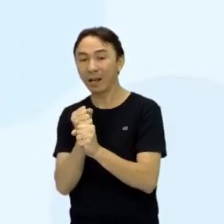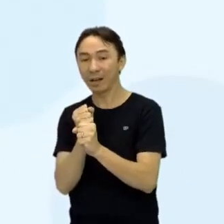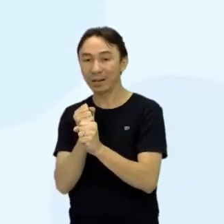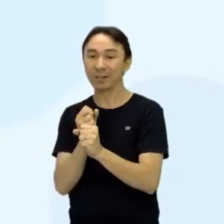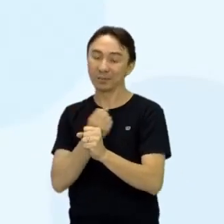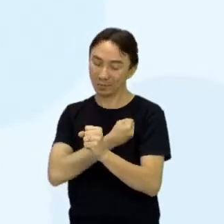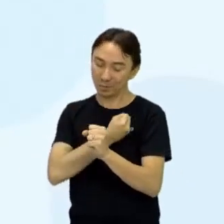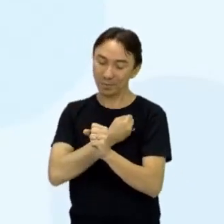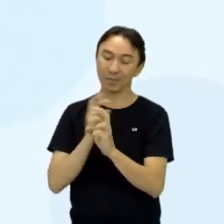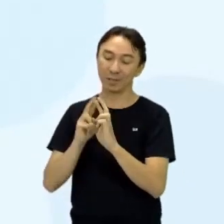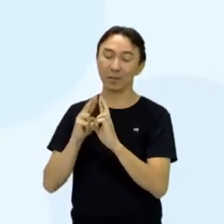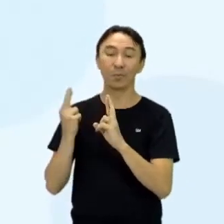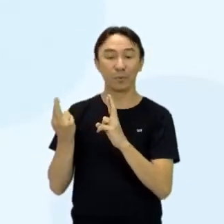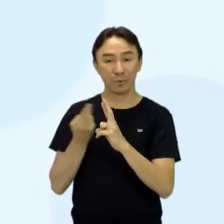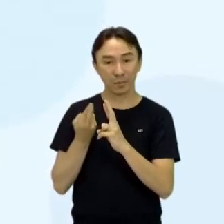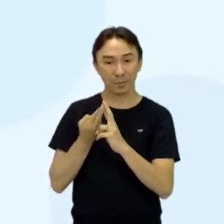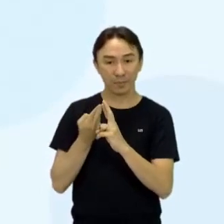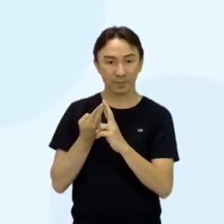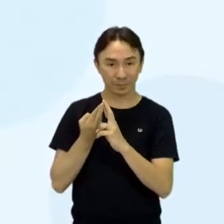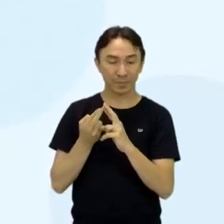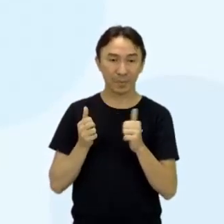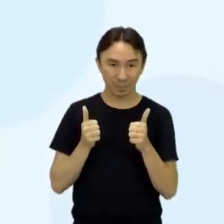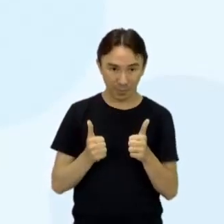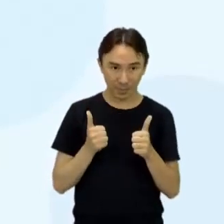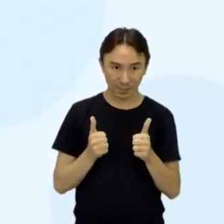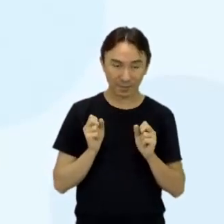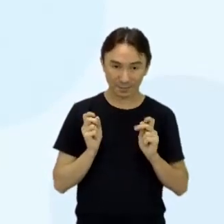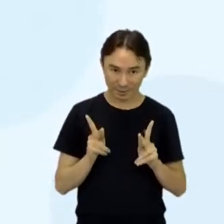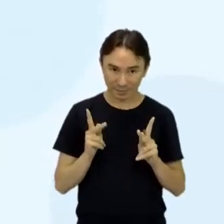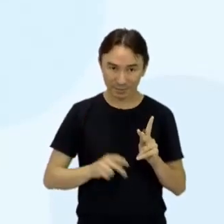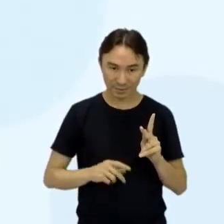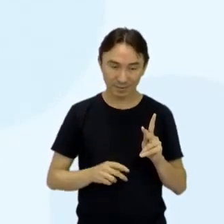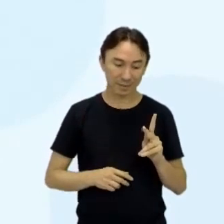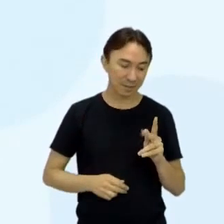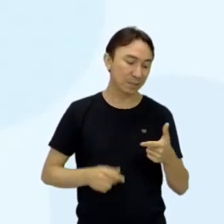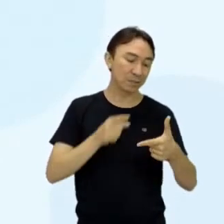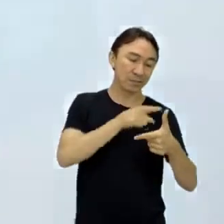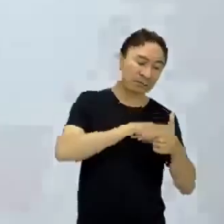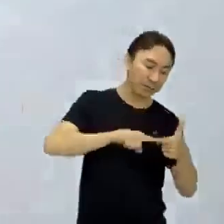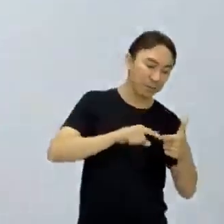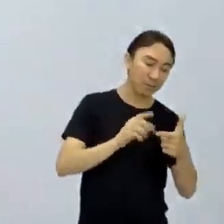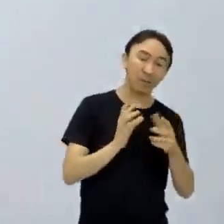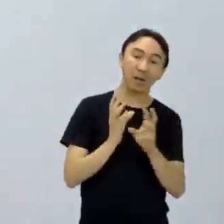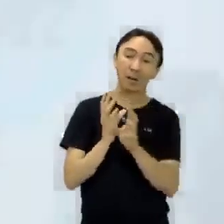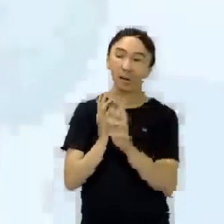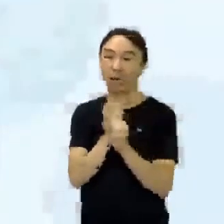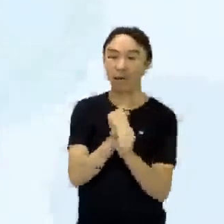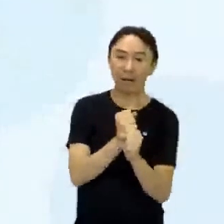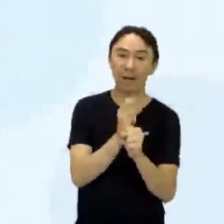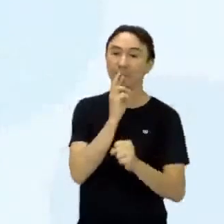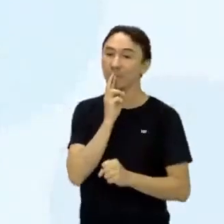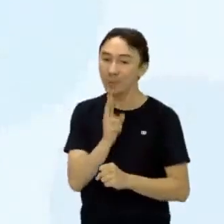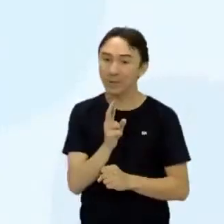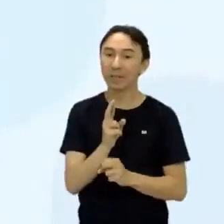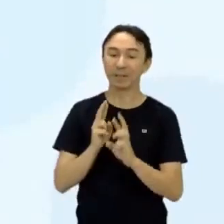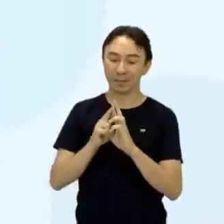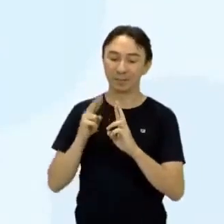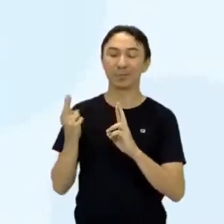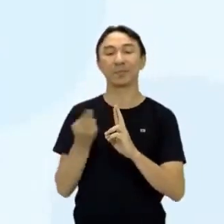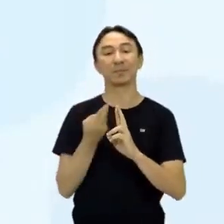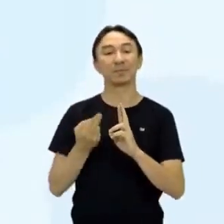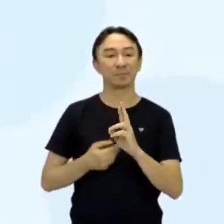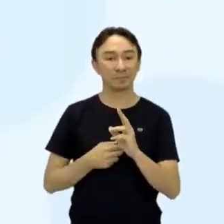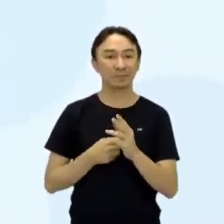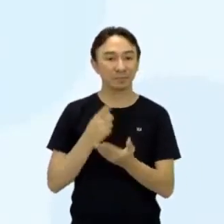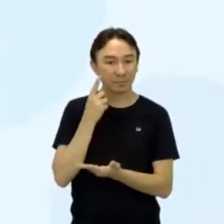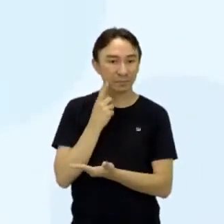são sempre os resultados de divisão, tá bom? A gente representa na forma de fração, onde o número de cima é o divisor, né? E